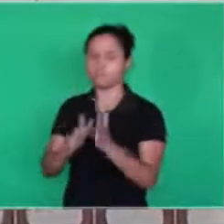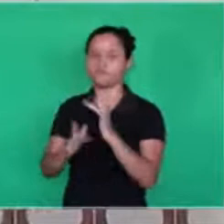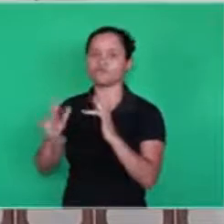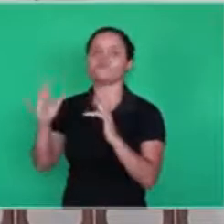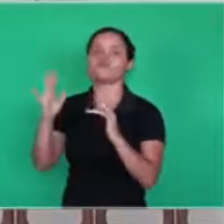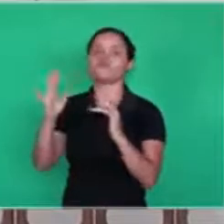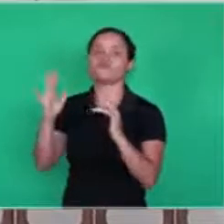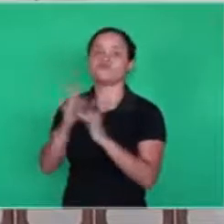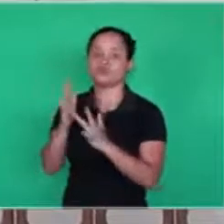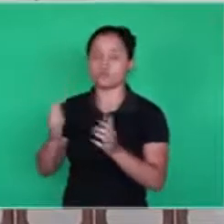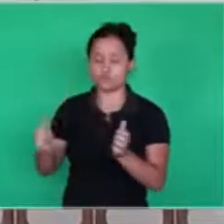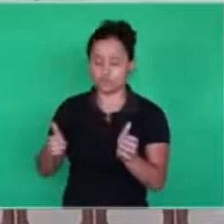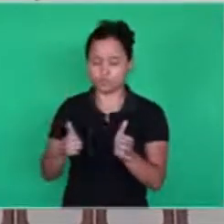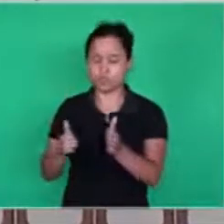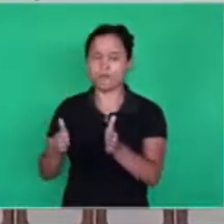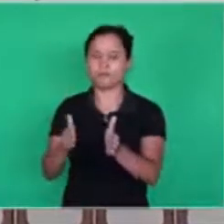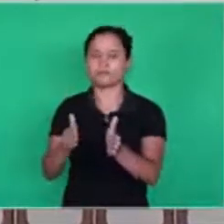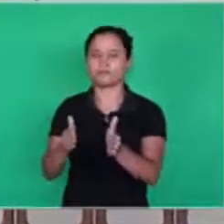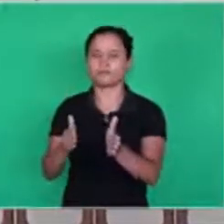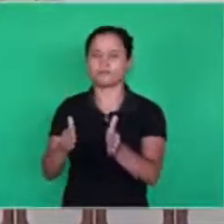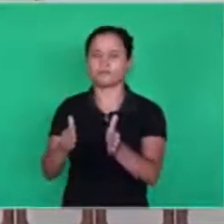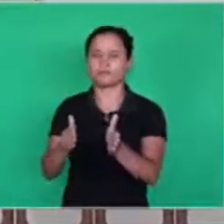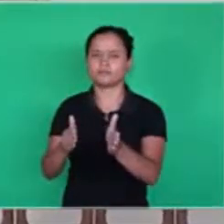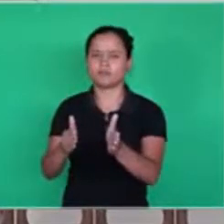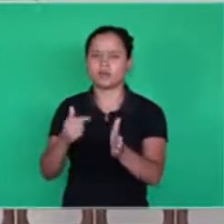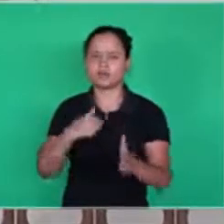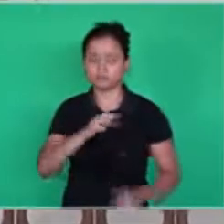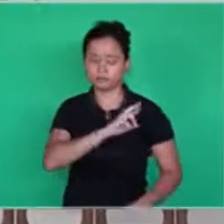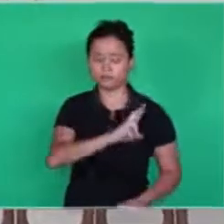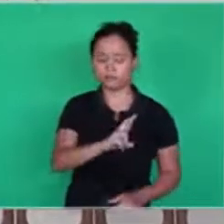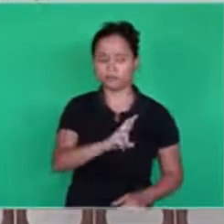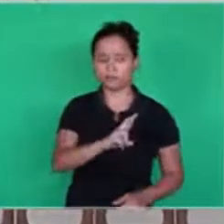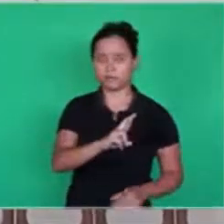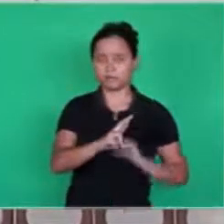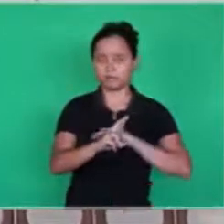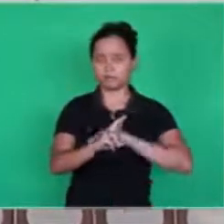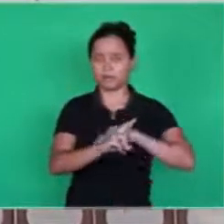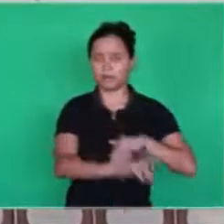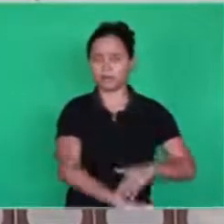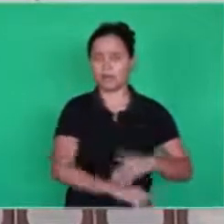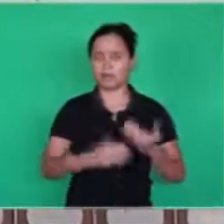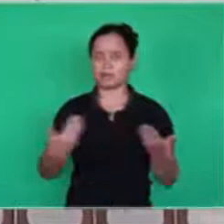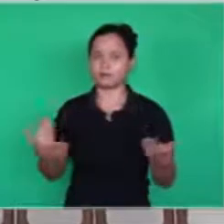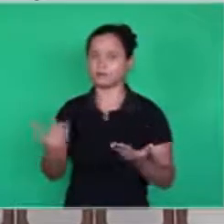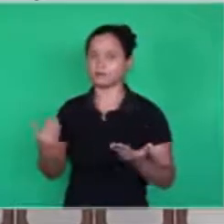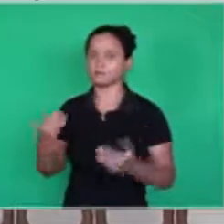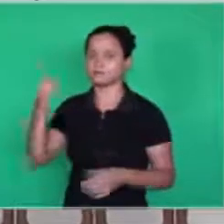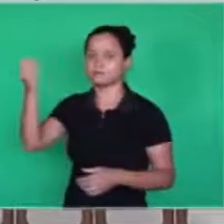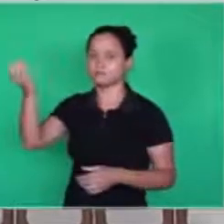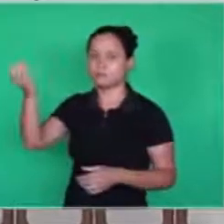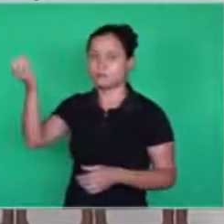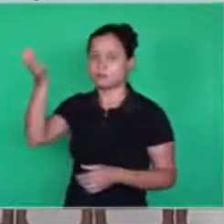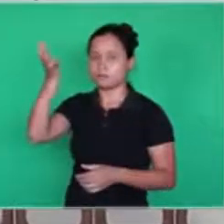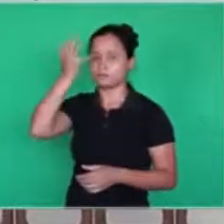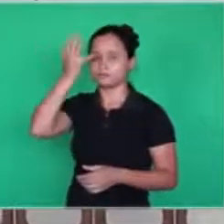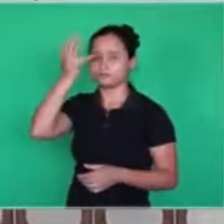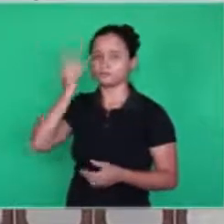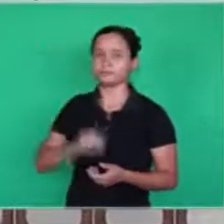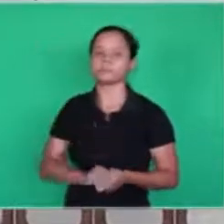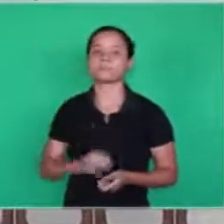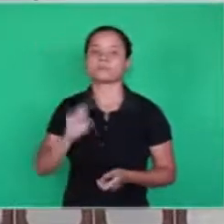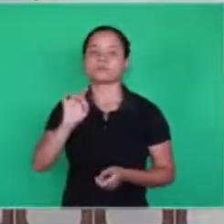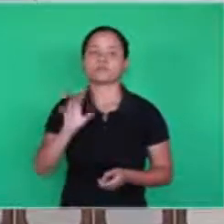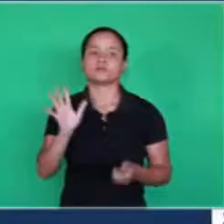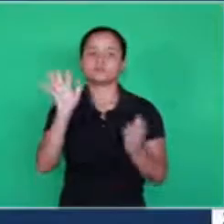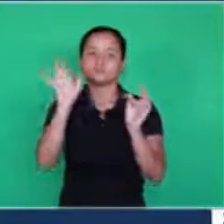tenho um mistério. É isso que nós temos. Abrindo o caminho, então vamos só terminar aqui